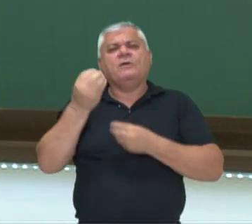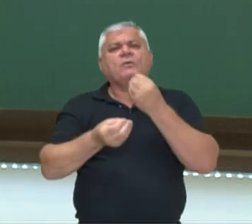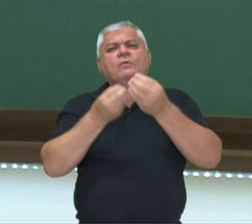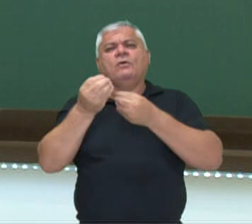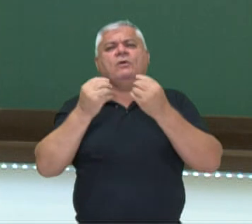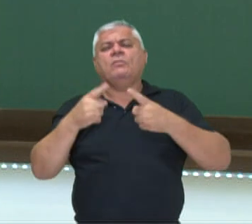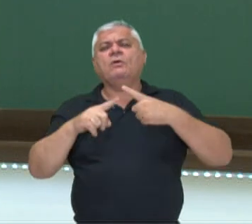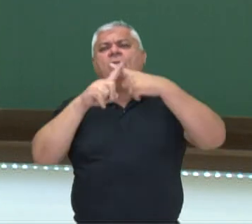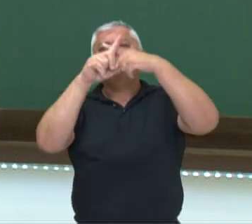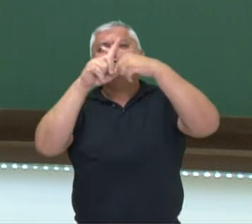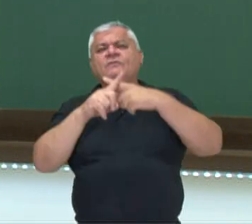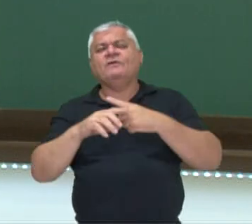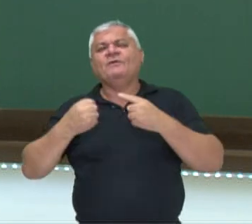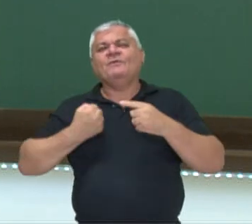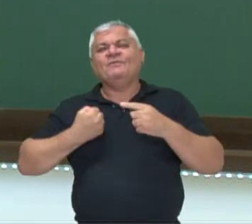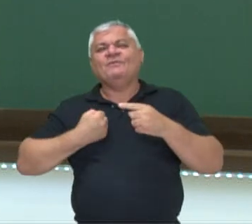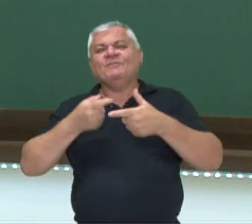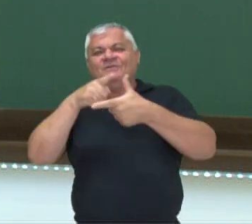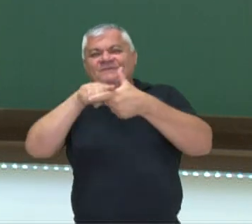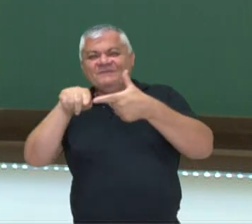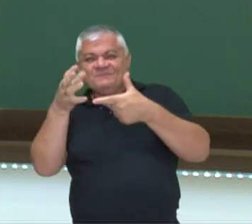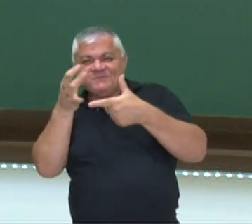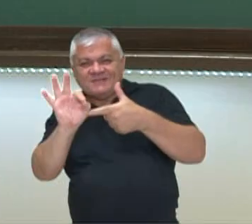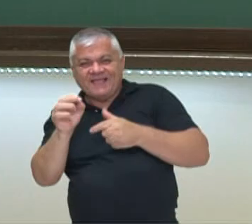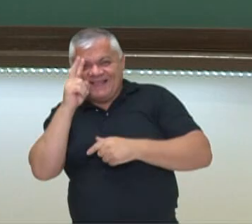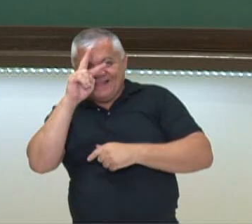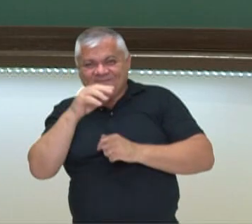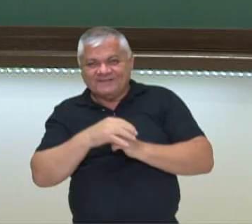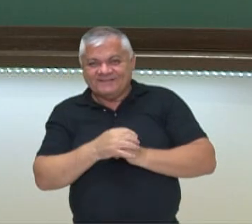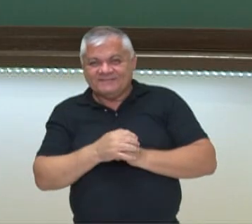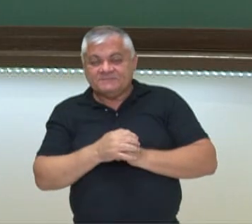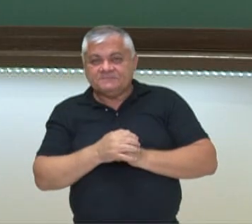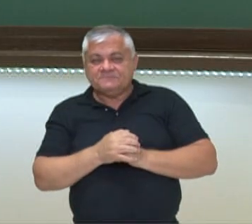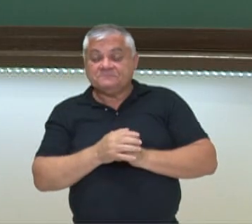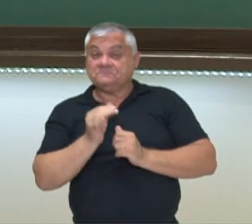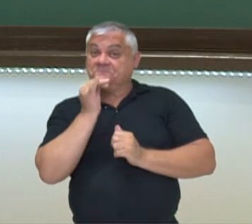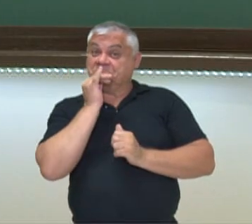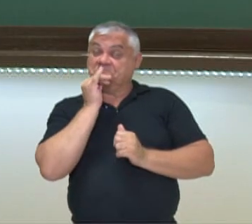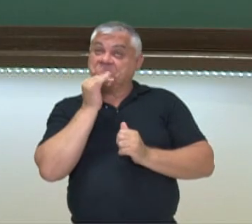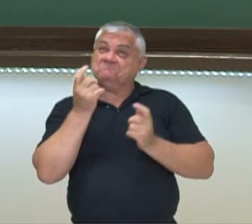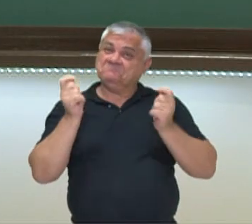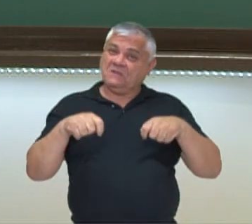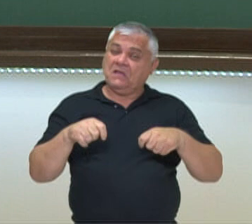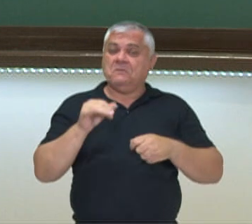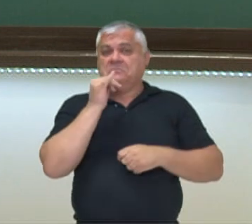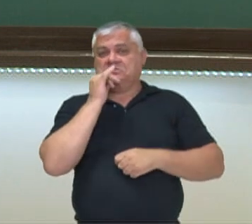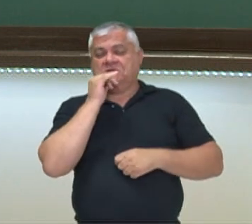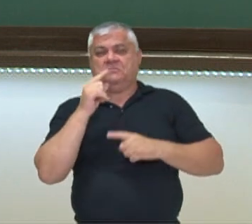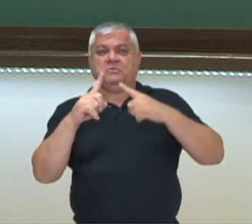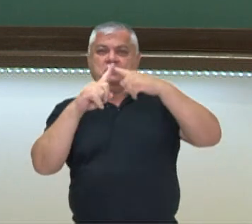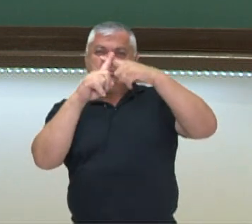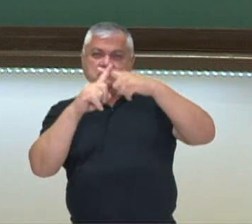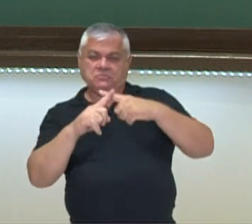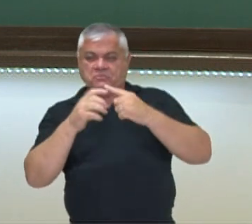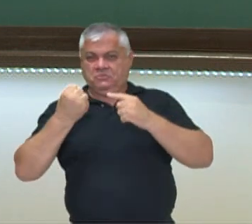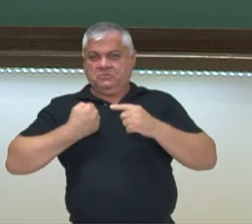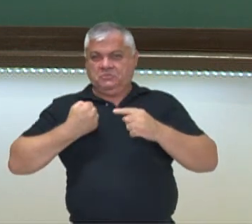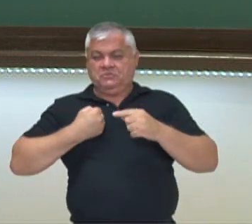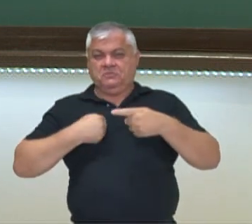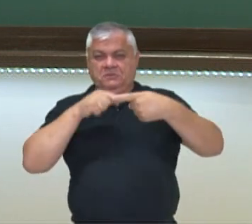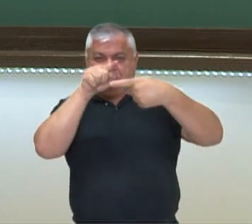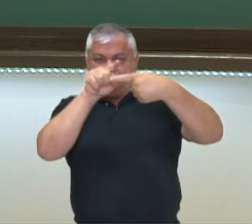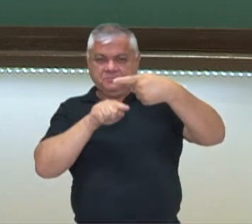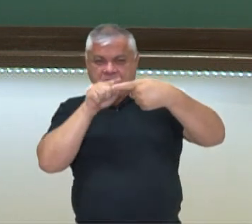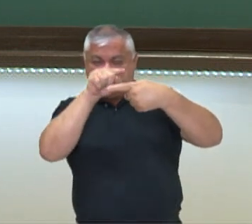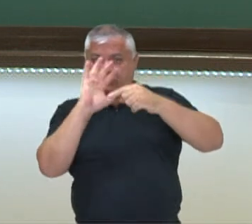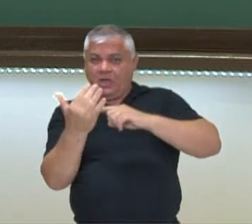números racionais na forma decimal? Será que a multiplicação de números racionais na forma fracionária nos